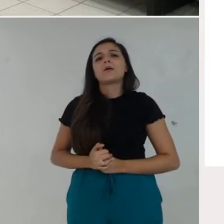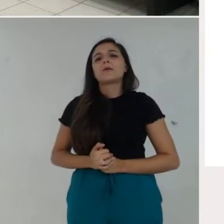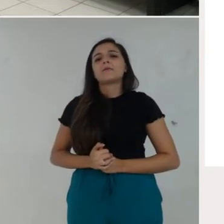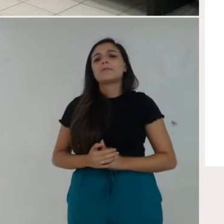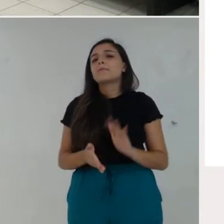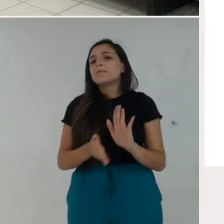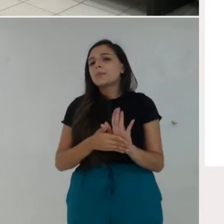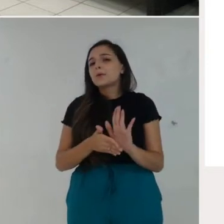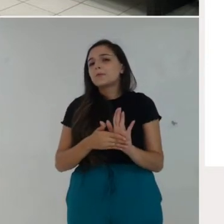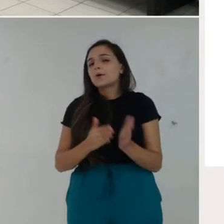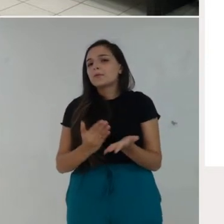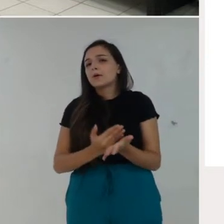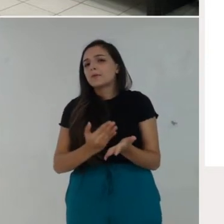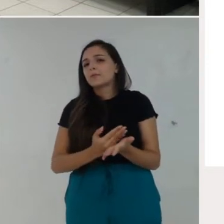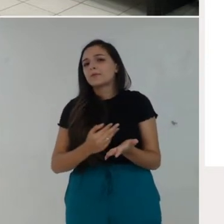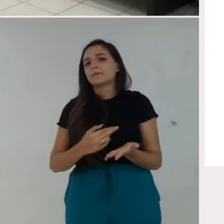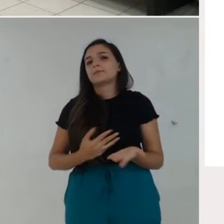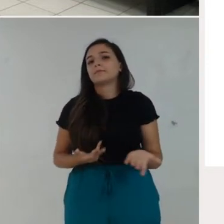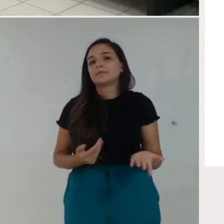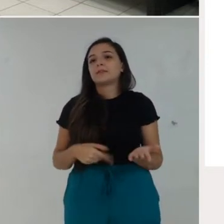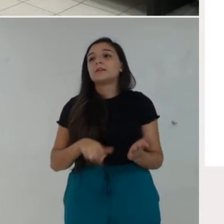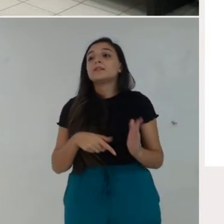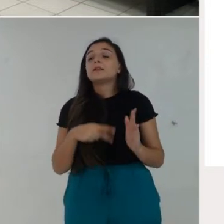nasceu de Walter Carlos Costa,